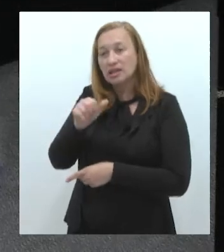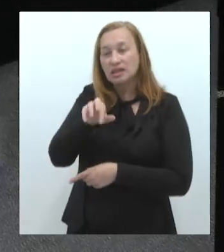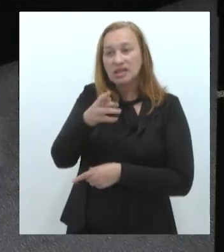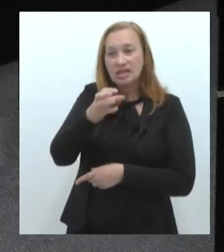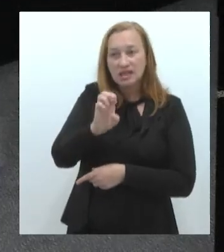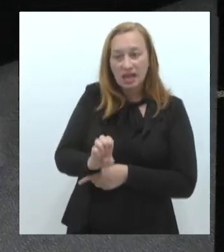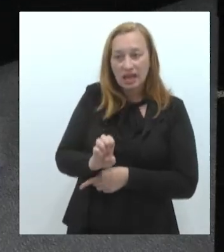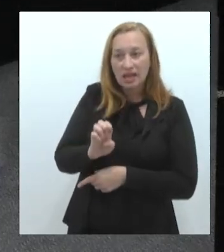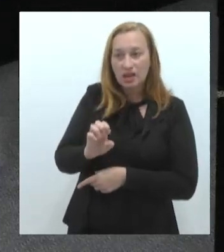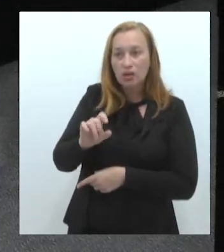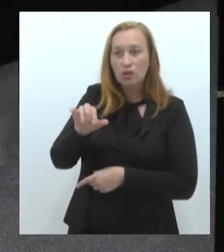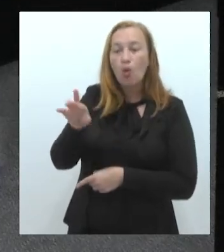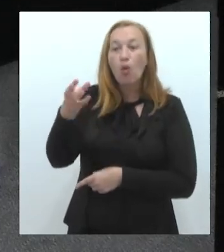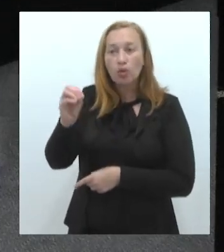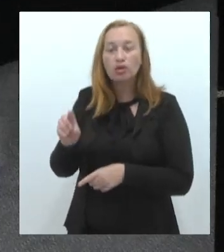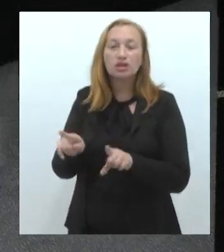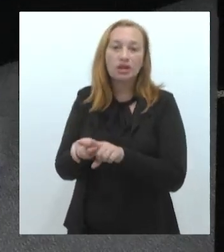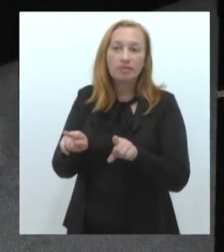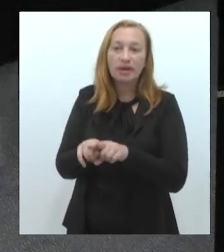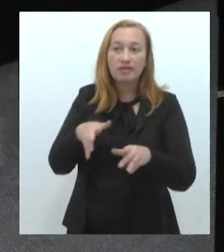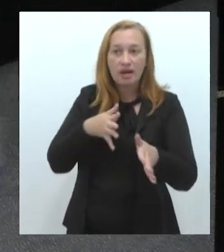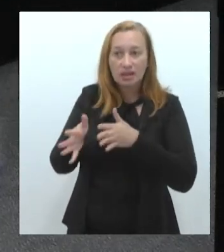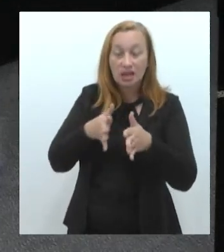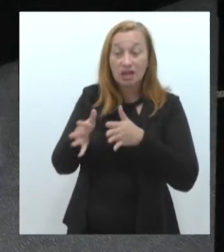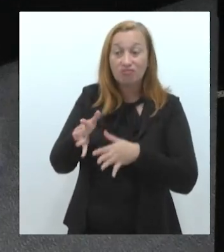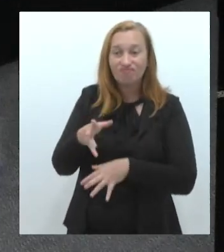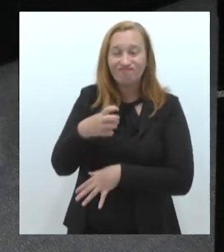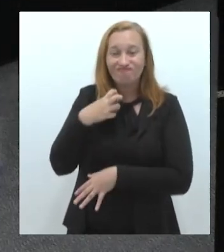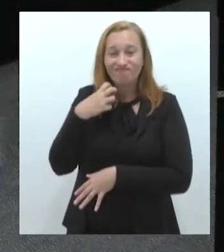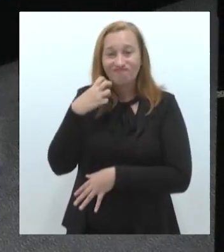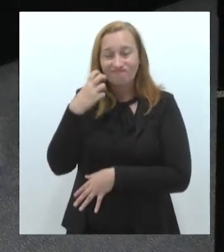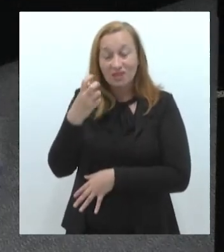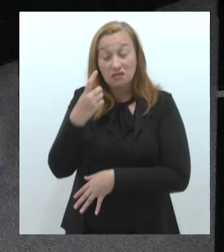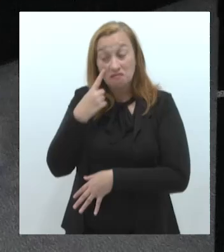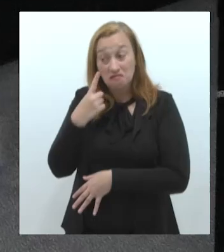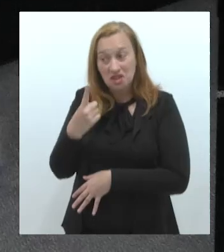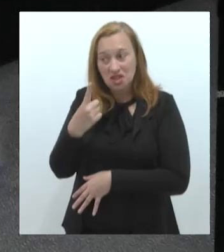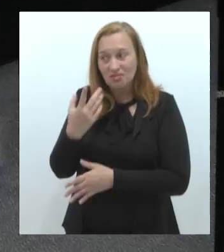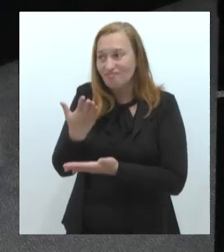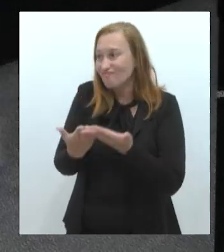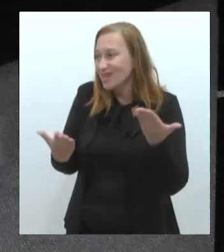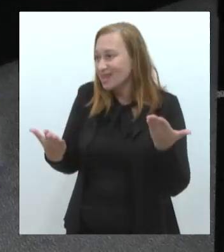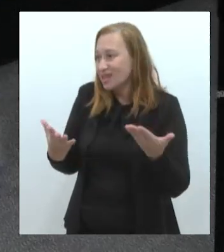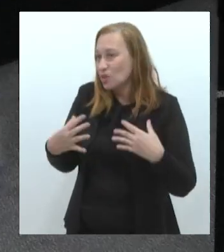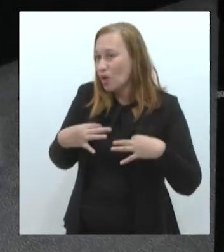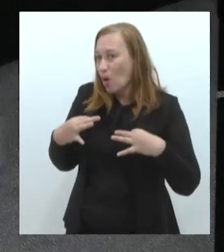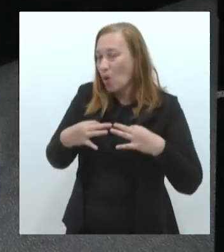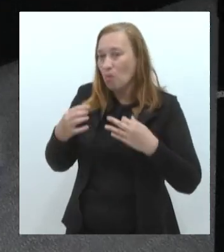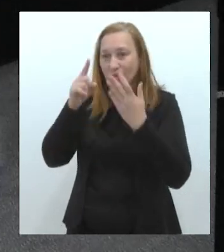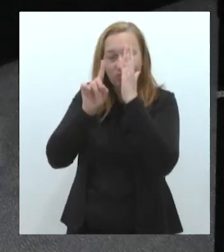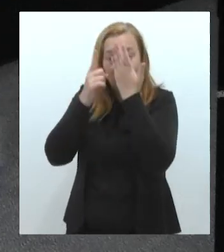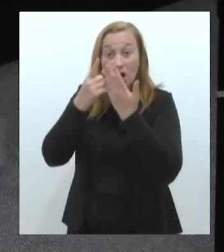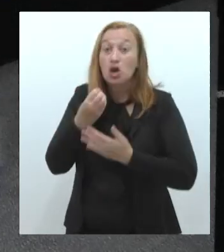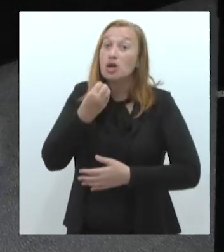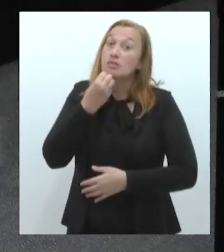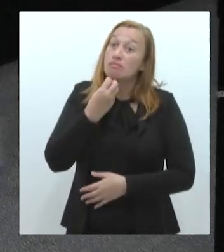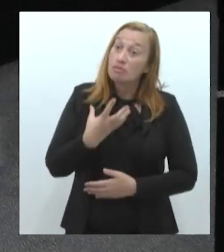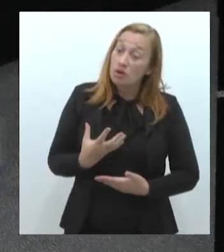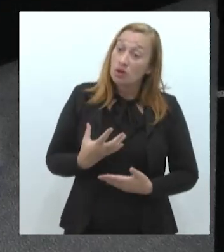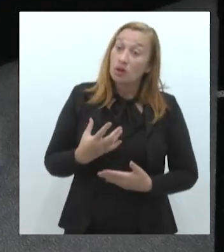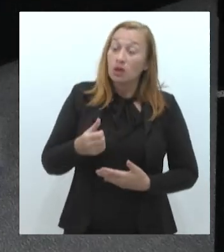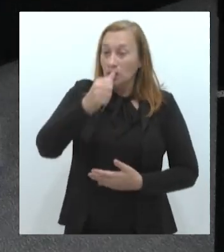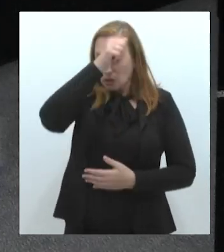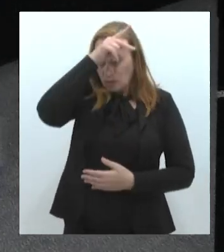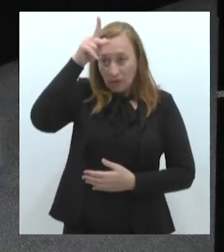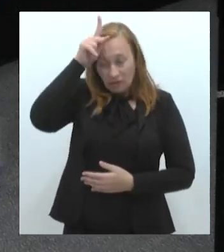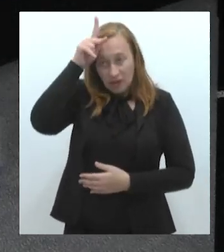da série de acesso. Com constrangimento, veja, perdeu-se as fantasias, ainda bem que o prefeito